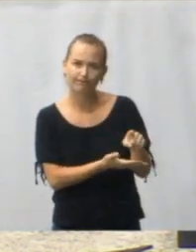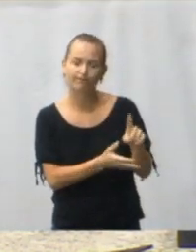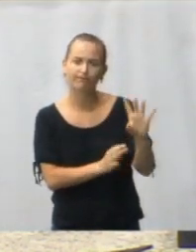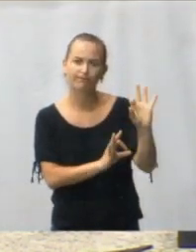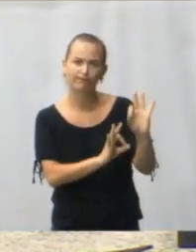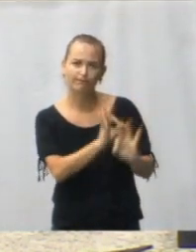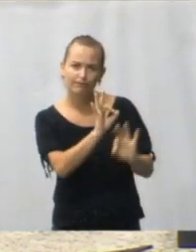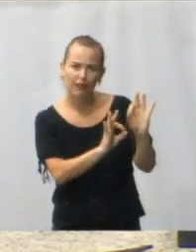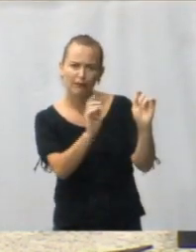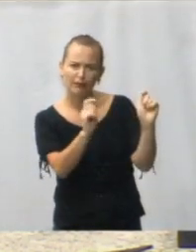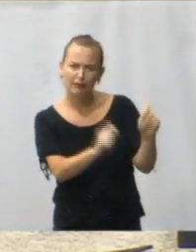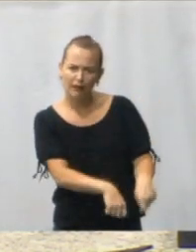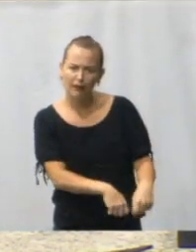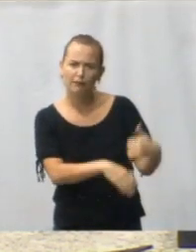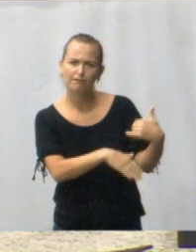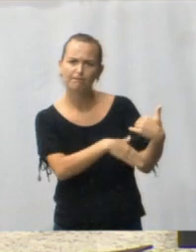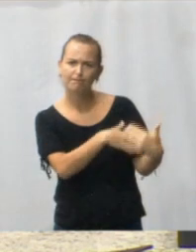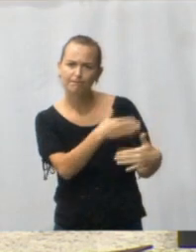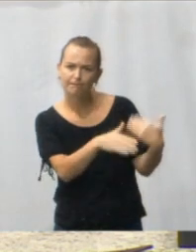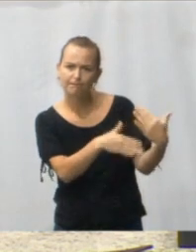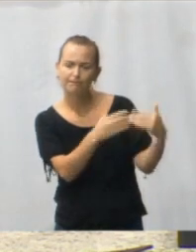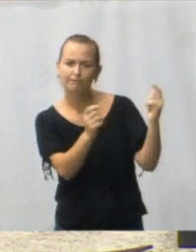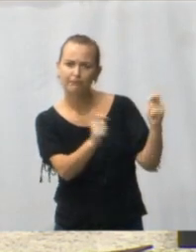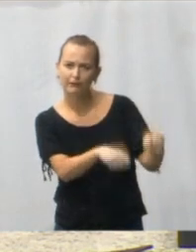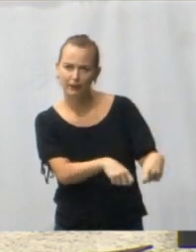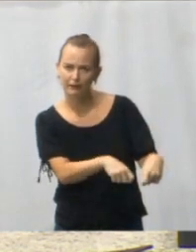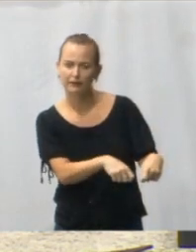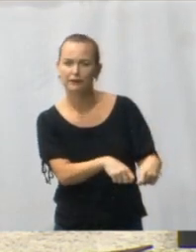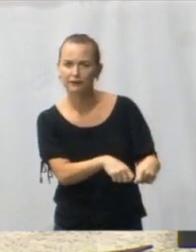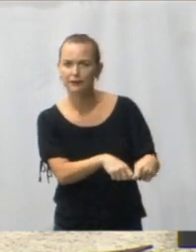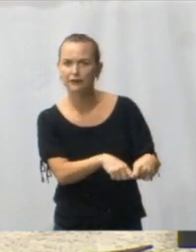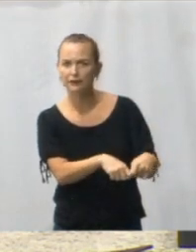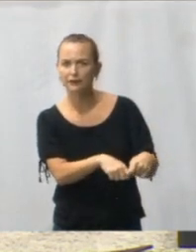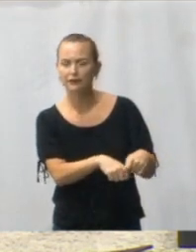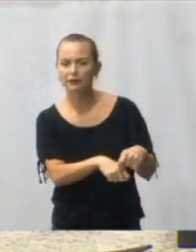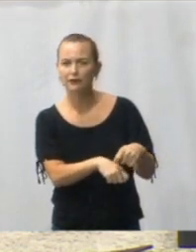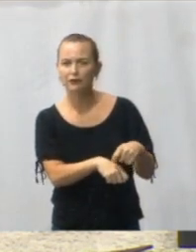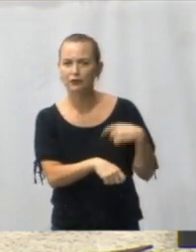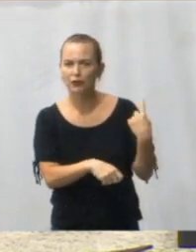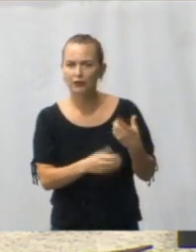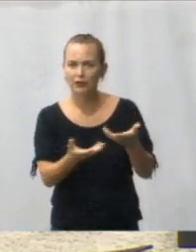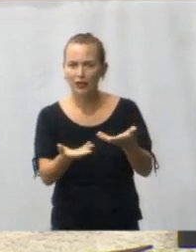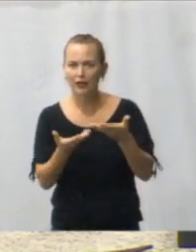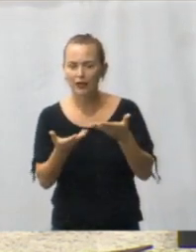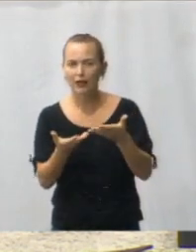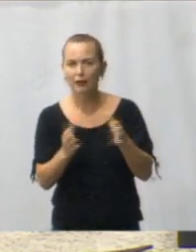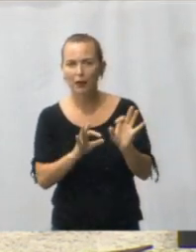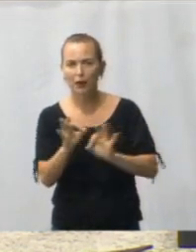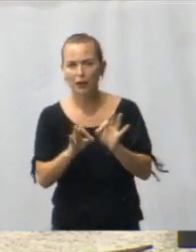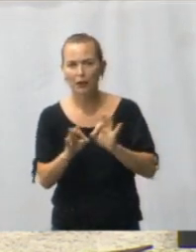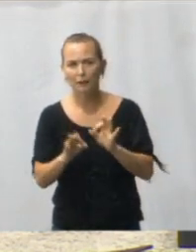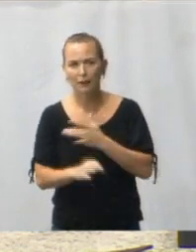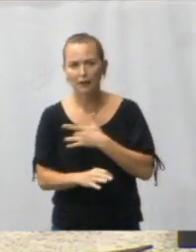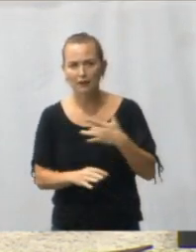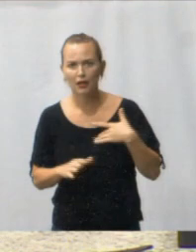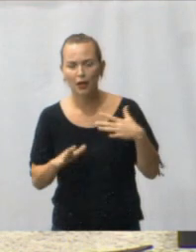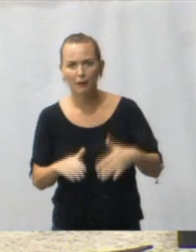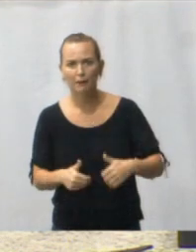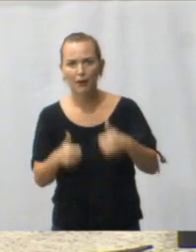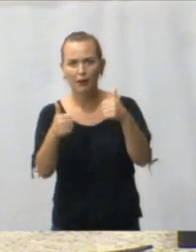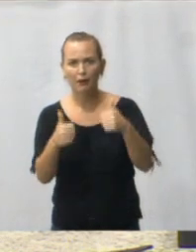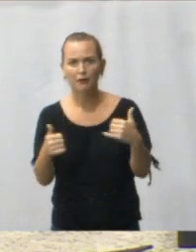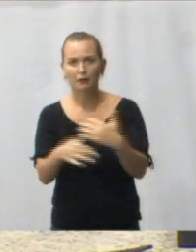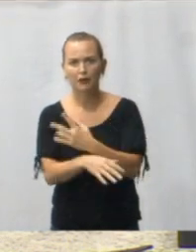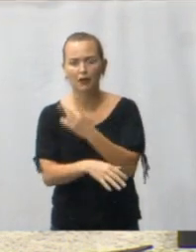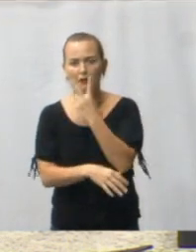de dar essa saúde que nós almejamos para a cidade de Vitória. Então, aos demais lideranças também, Dentes e